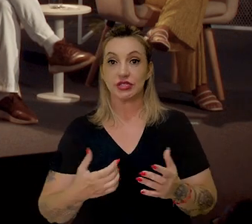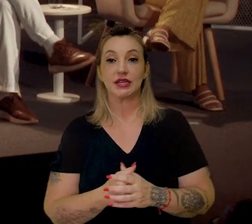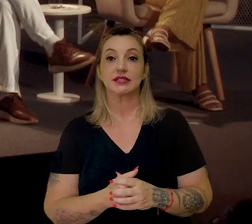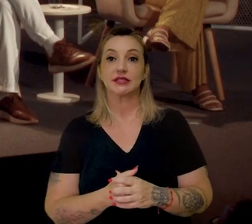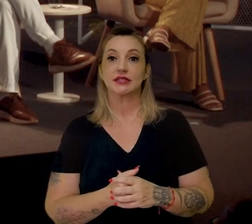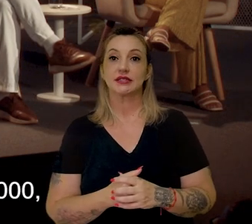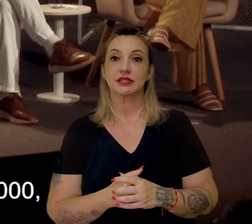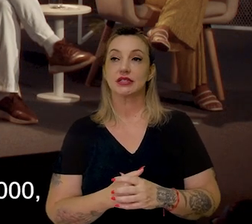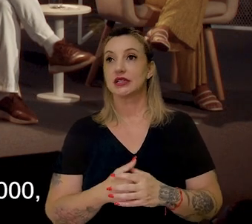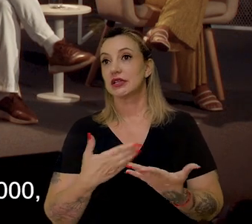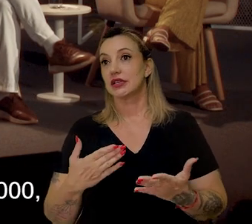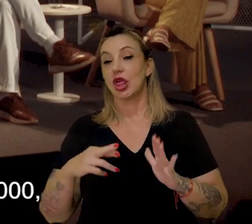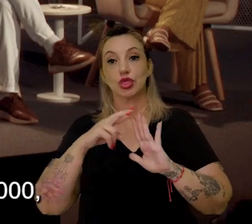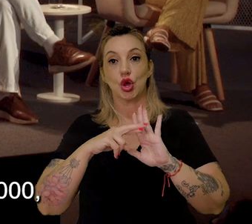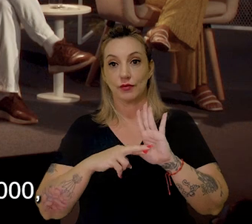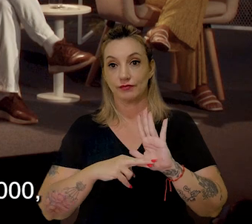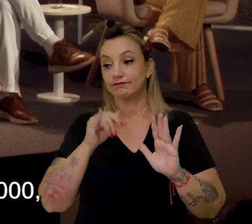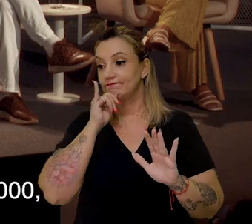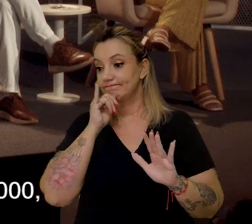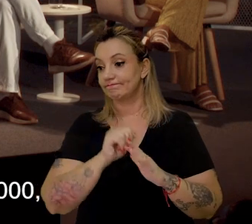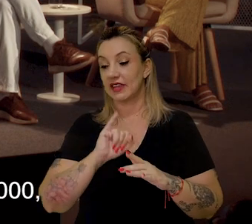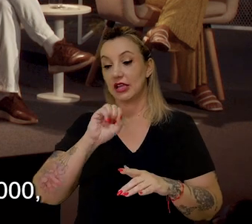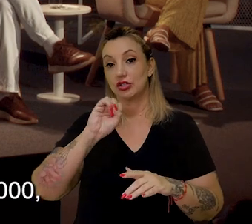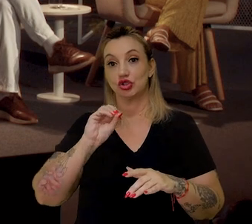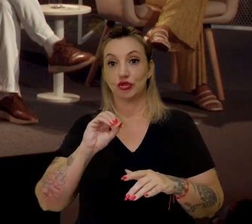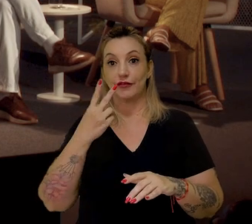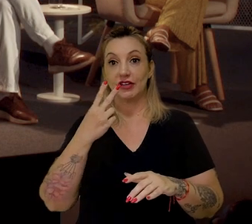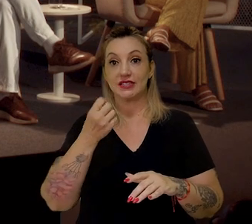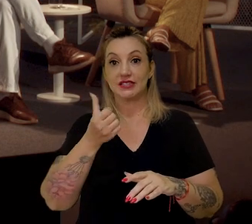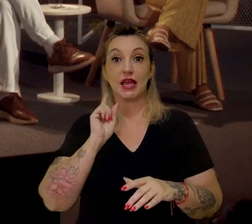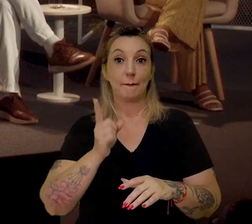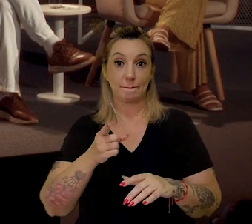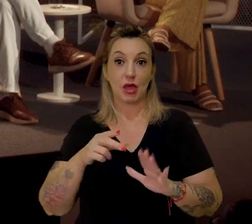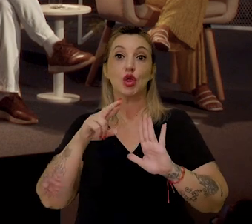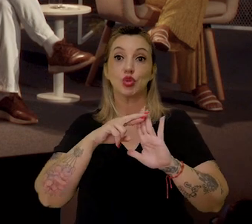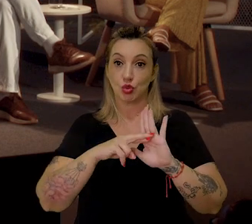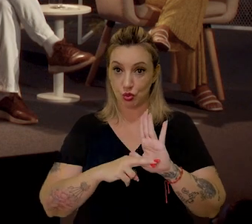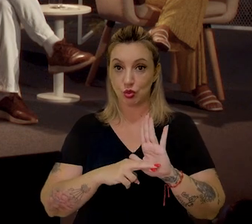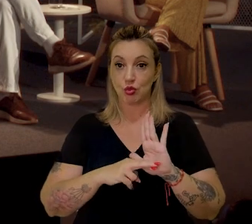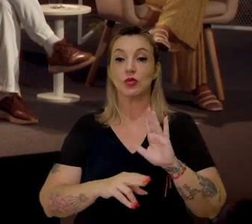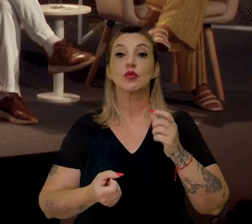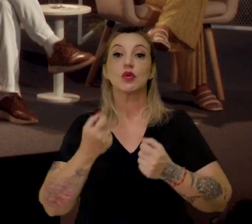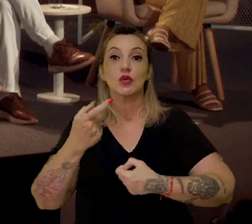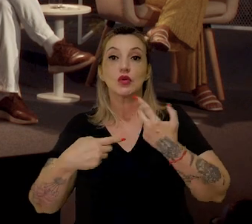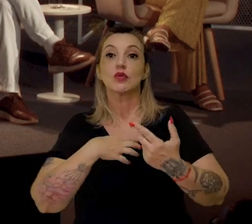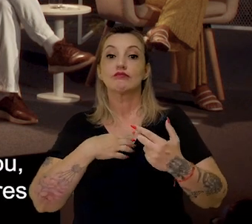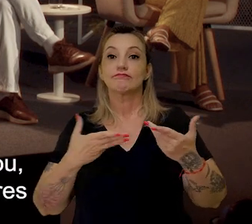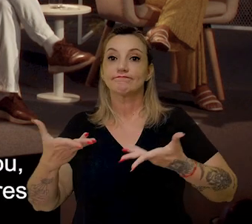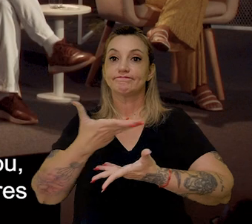ah né normativas como por exemplo ISO 26.000 que são normativas que de alguma forma